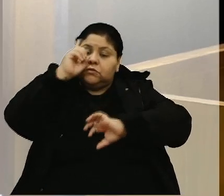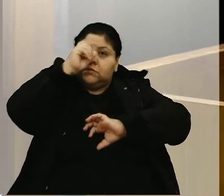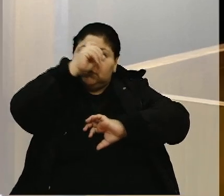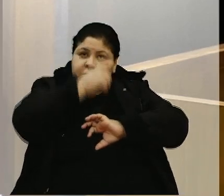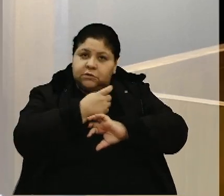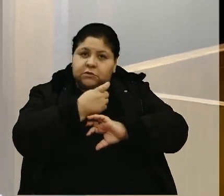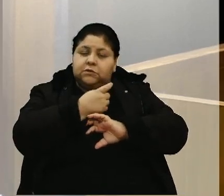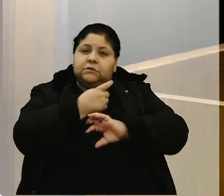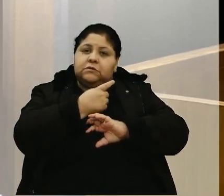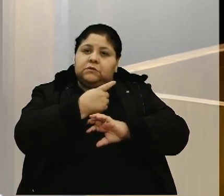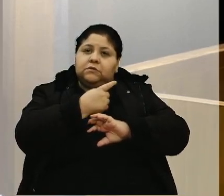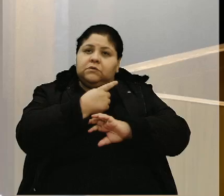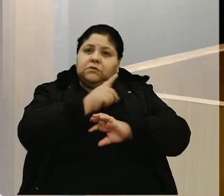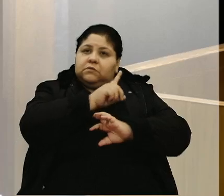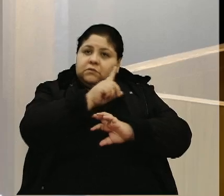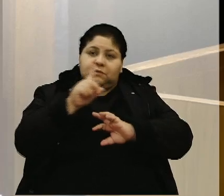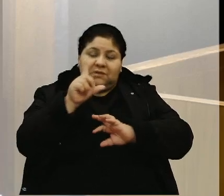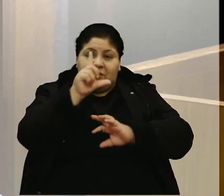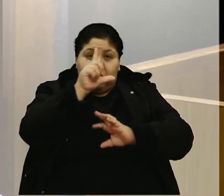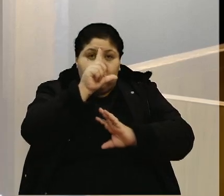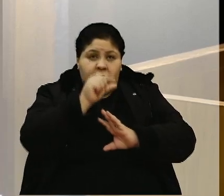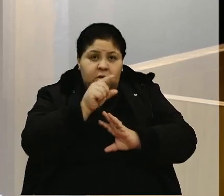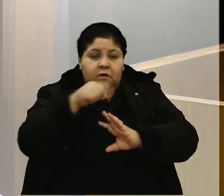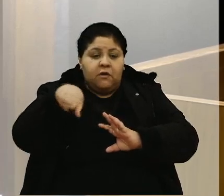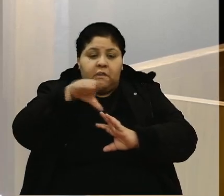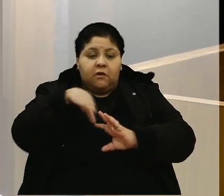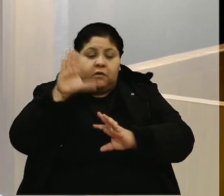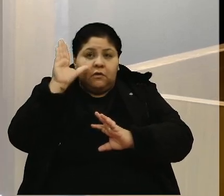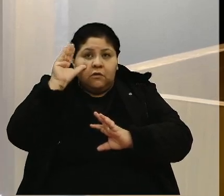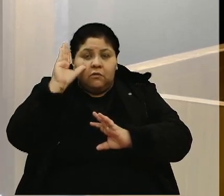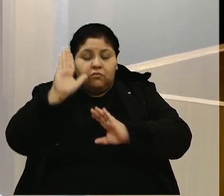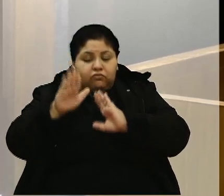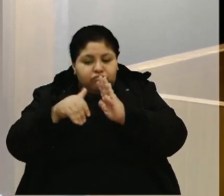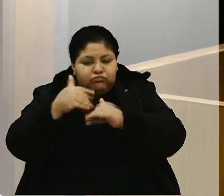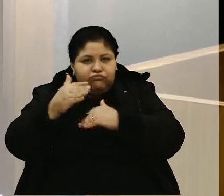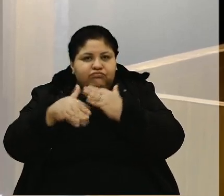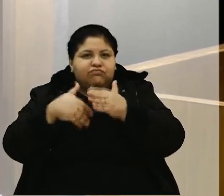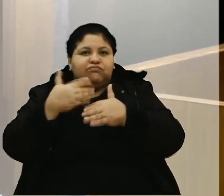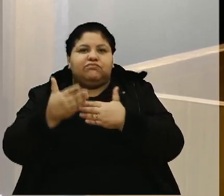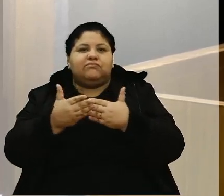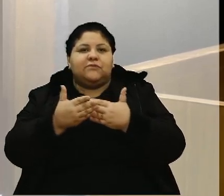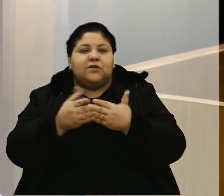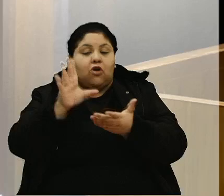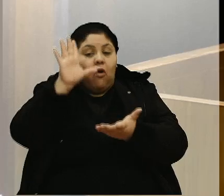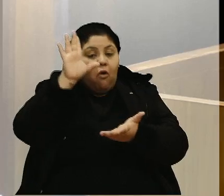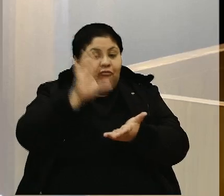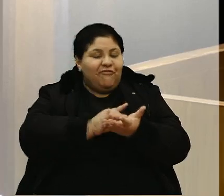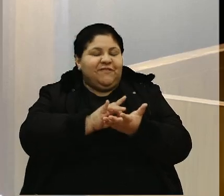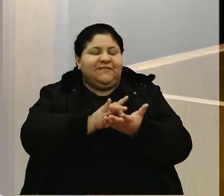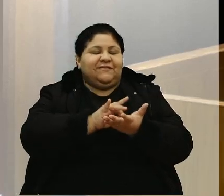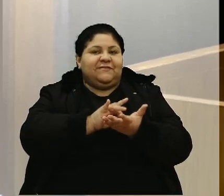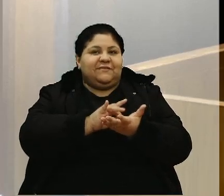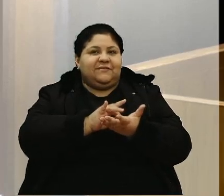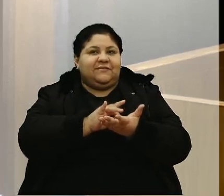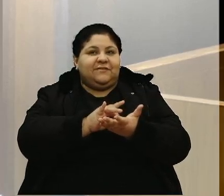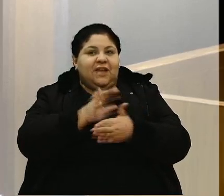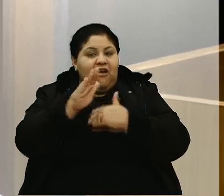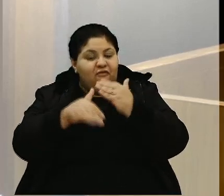dificuldades, que não são poucas, a gente vê avanços concretos, vê avanços